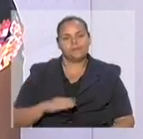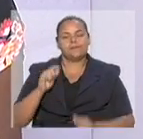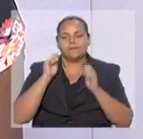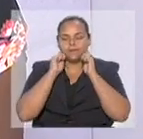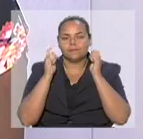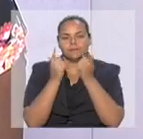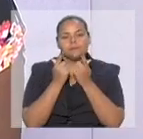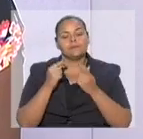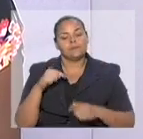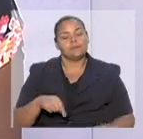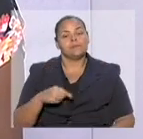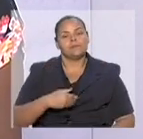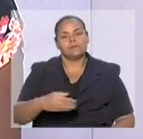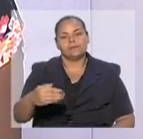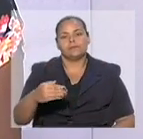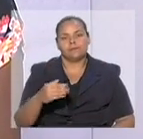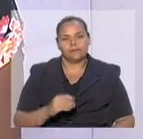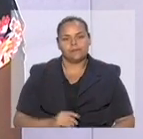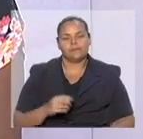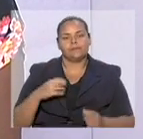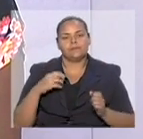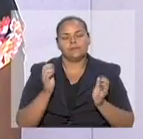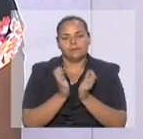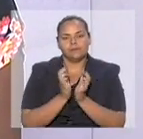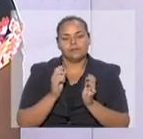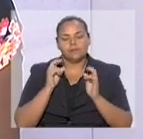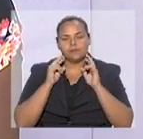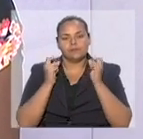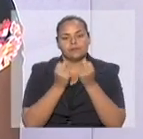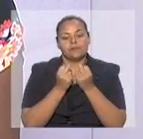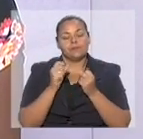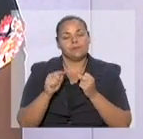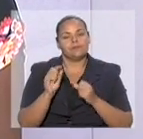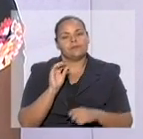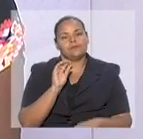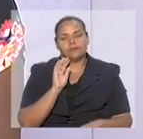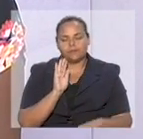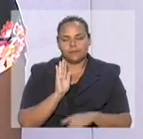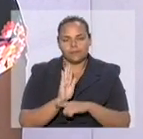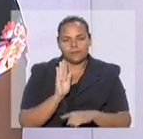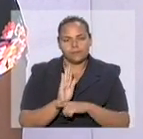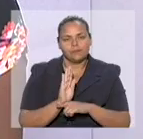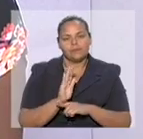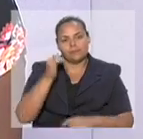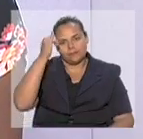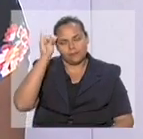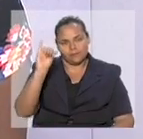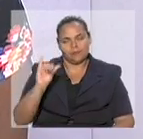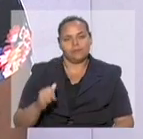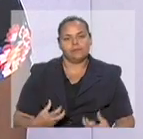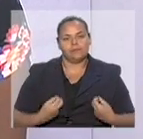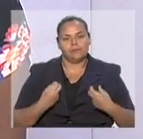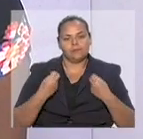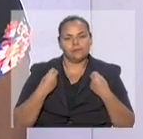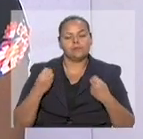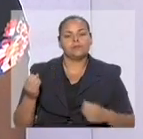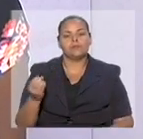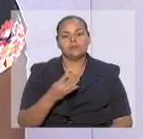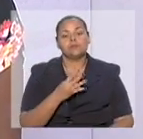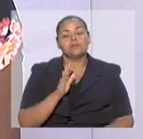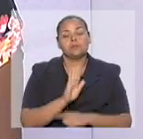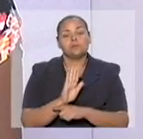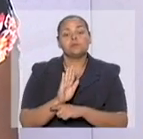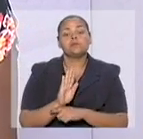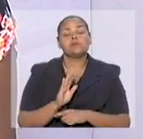foi lançada recentemente uma frente parlamentar de combate ao câncer e nós vamos saber como esse novo equipamento da casa